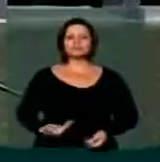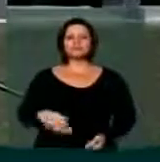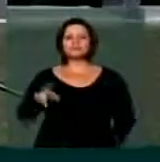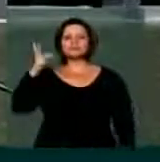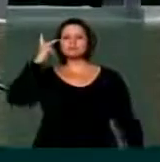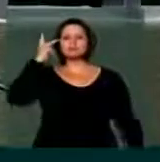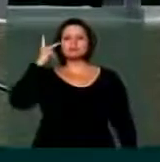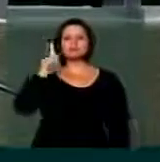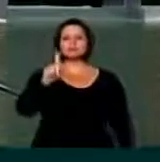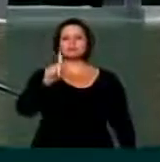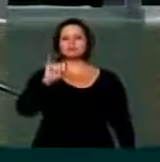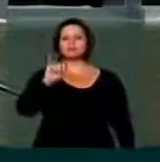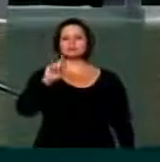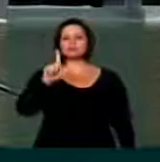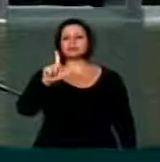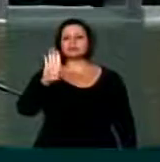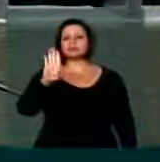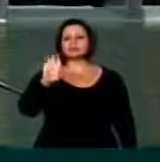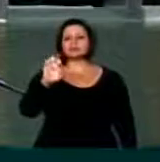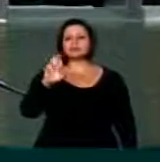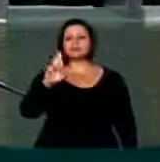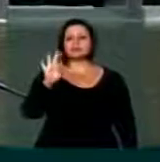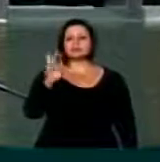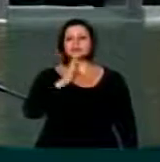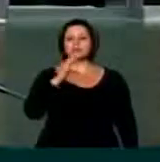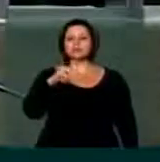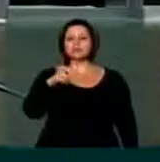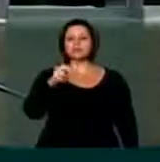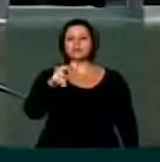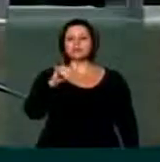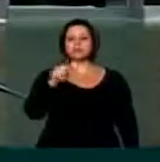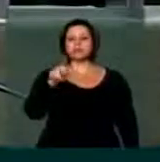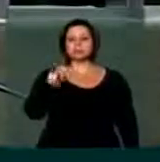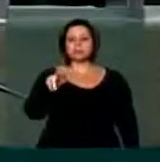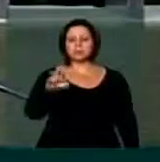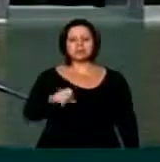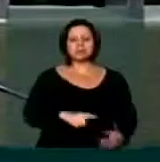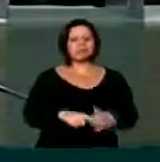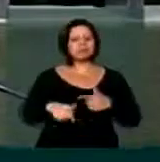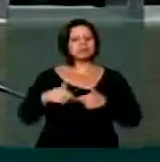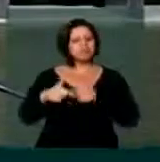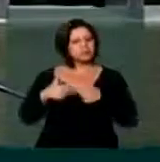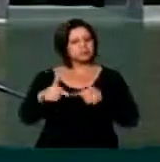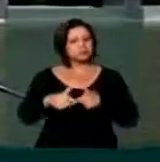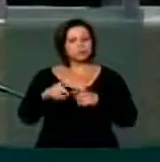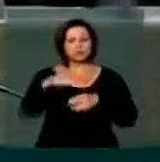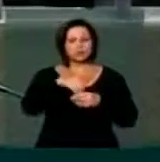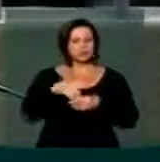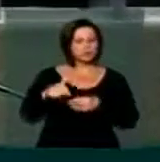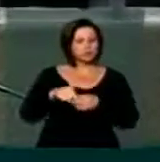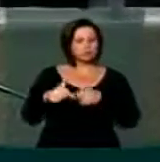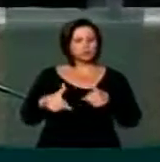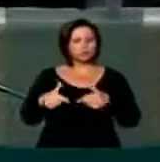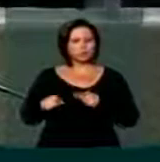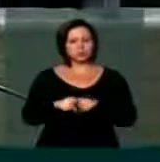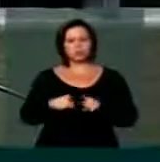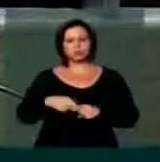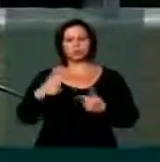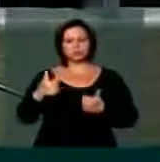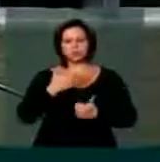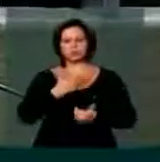em São Paulo, Gilberto Maringoni, que teve um desempenho muito bom, fantástico, na sua candidatura